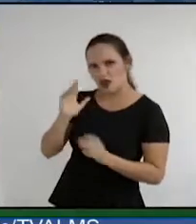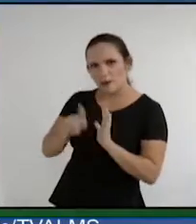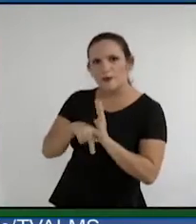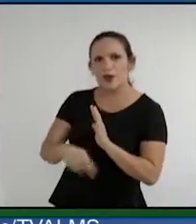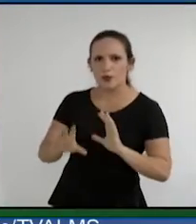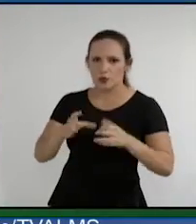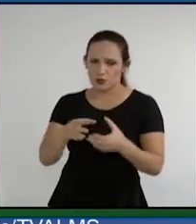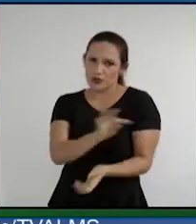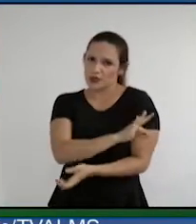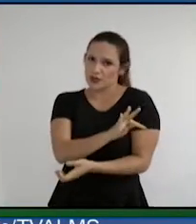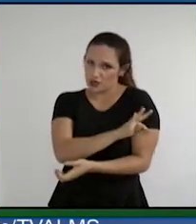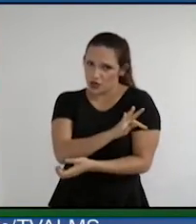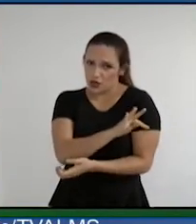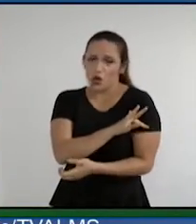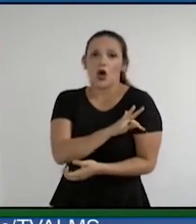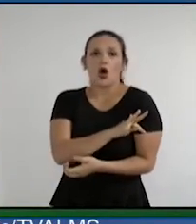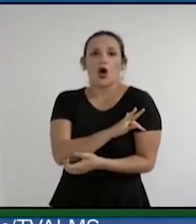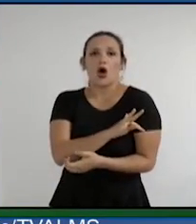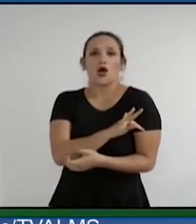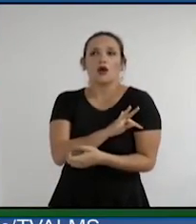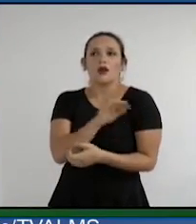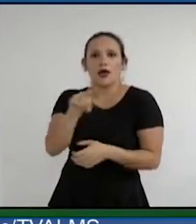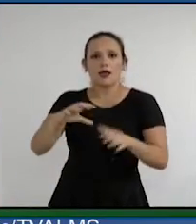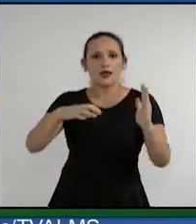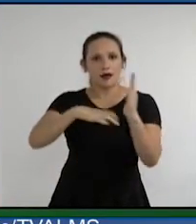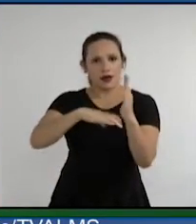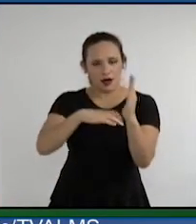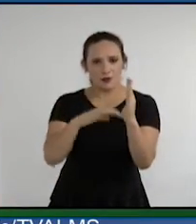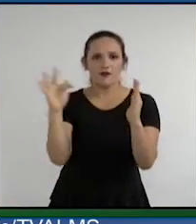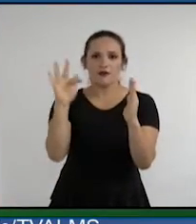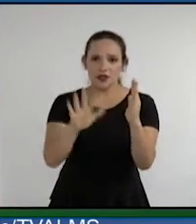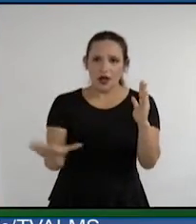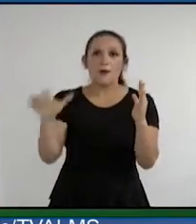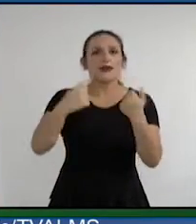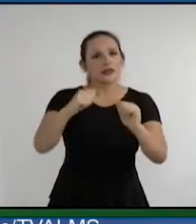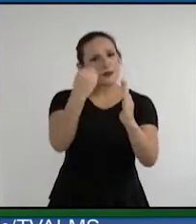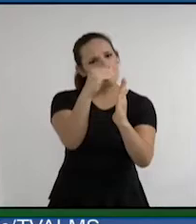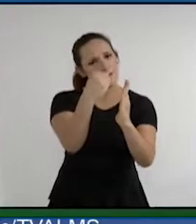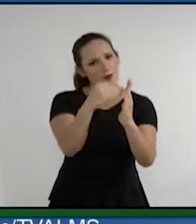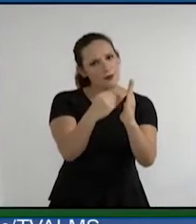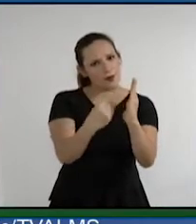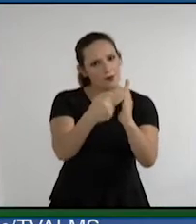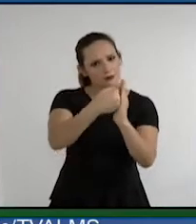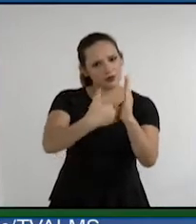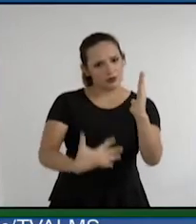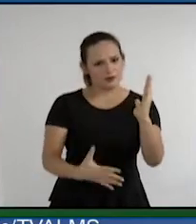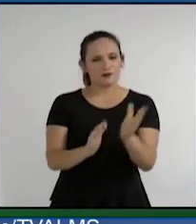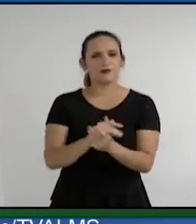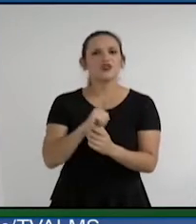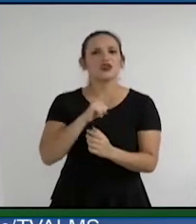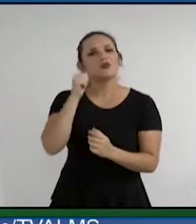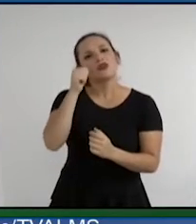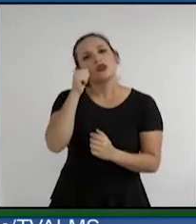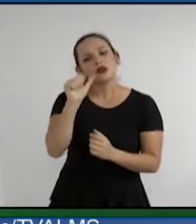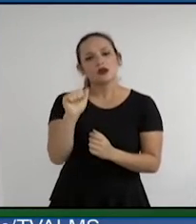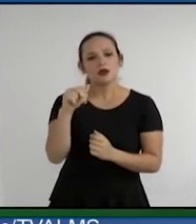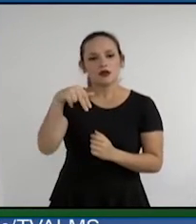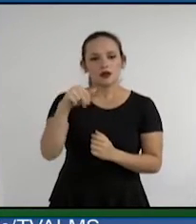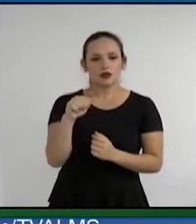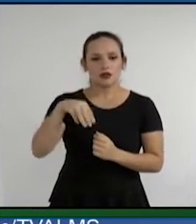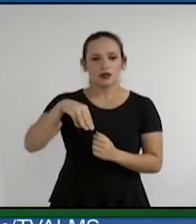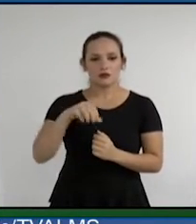Câmara Federal. Se não for dessa forma, vai ter problema. A Ana Maria disse na reunião,